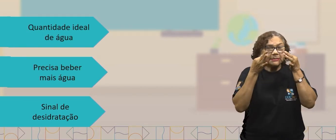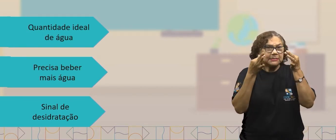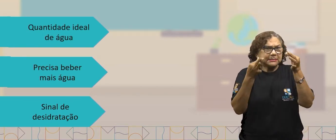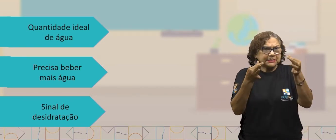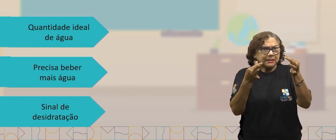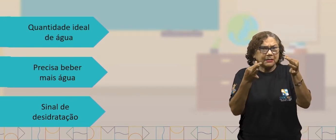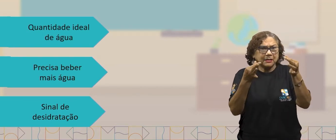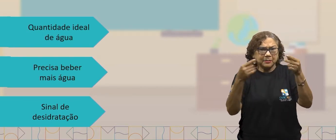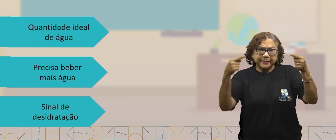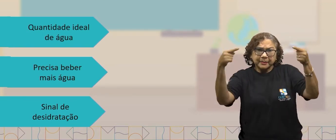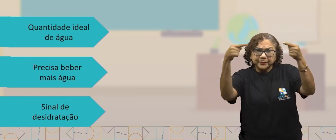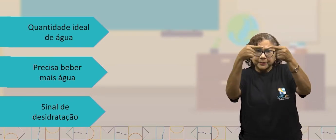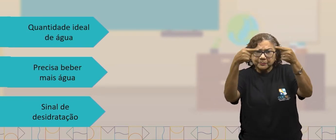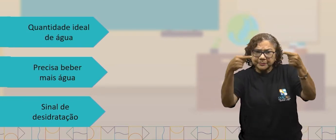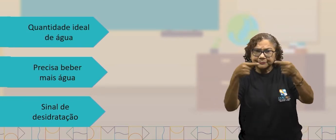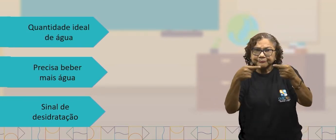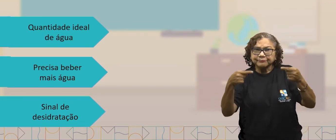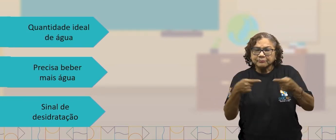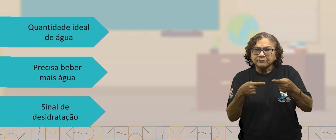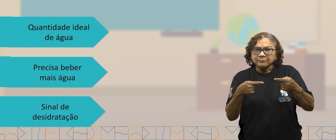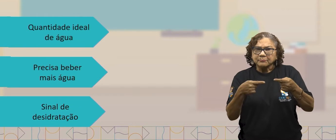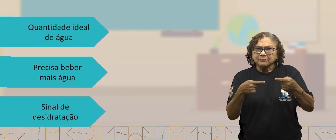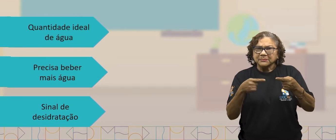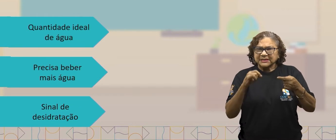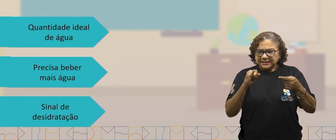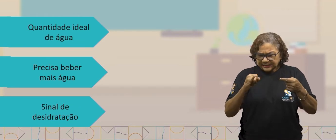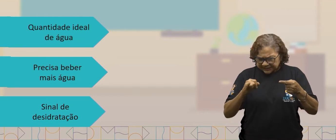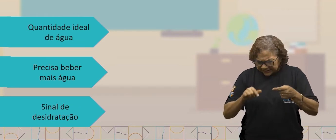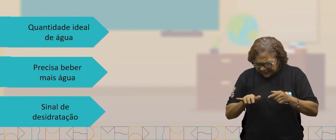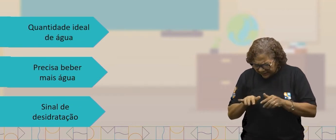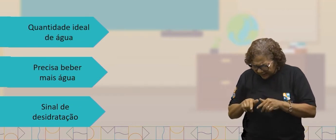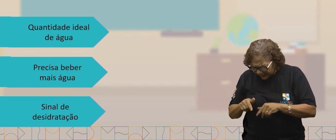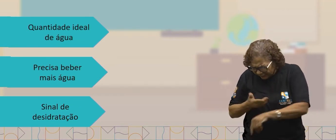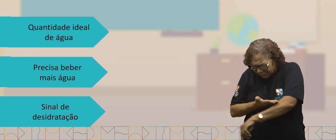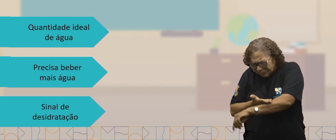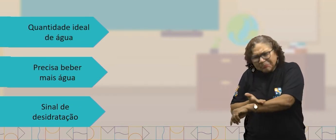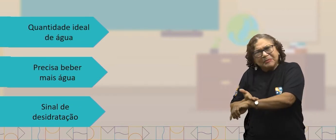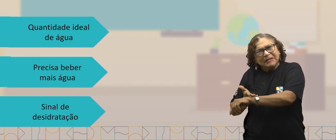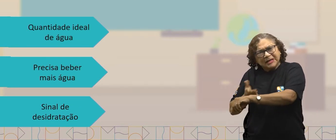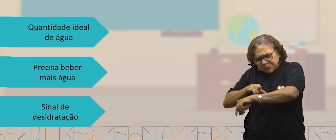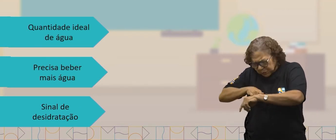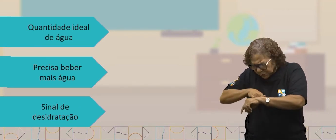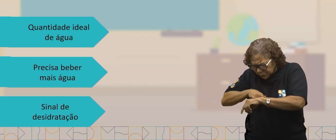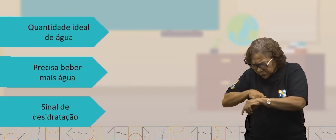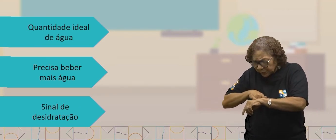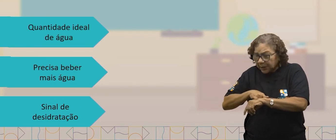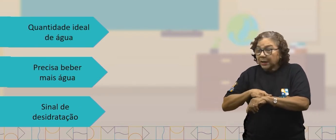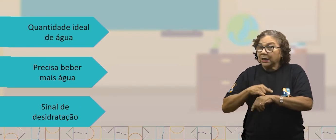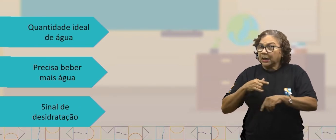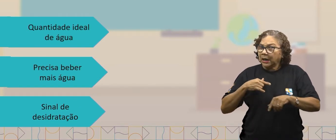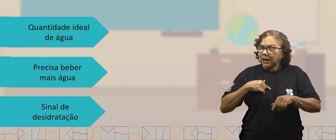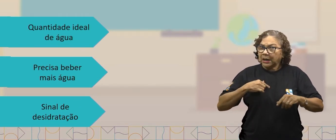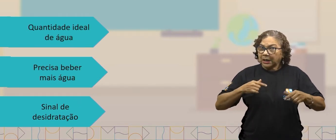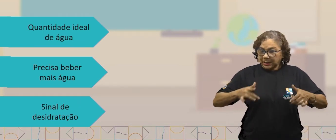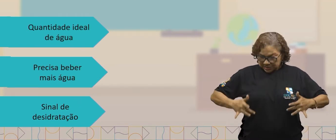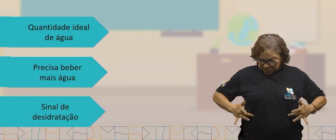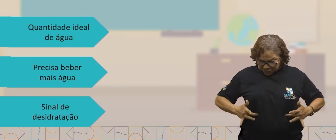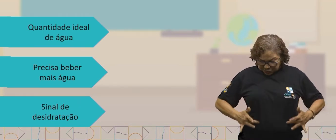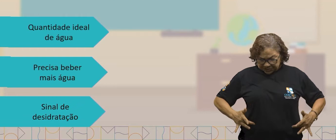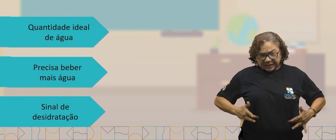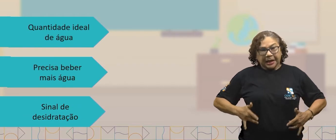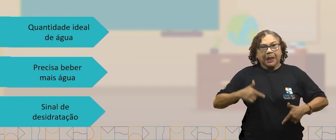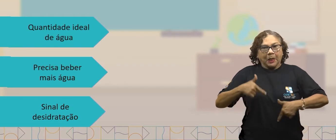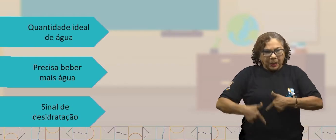que se essa urina estiver transparente de tão clara, os rins estão trabalhando em excesso e